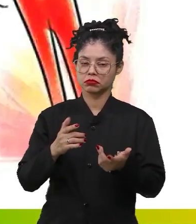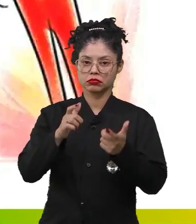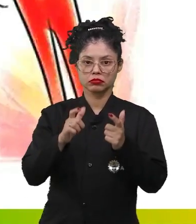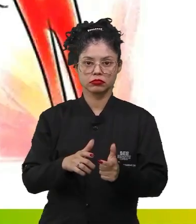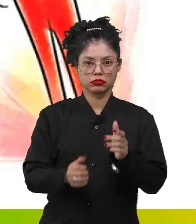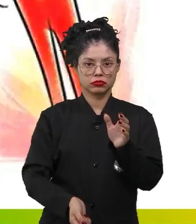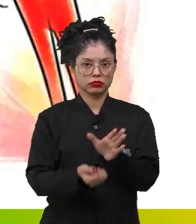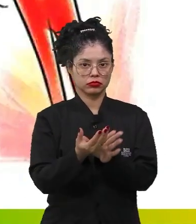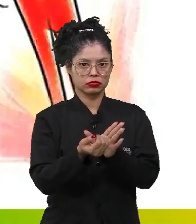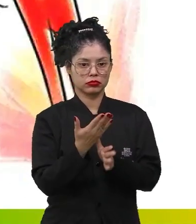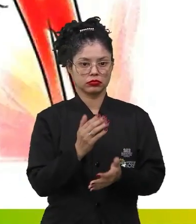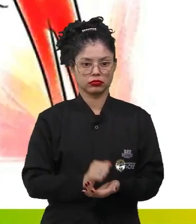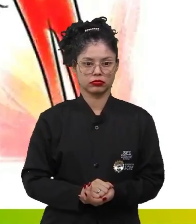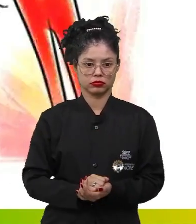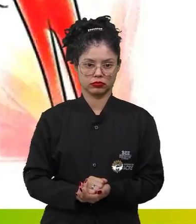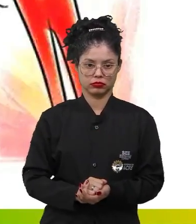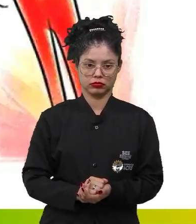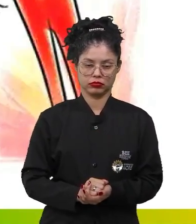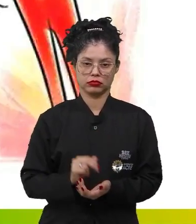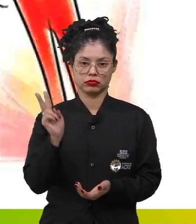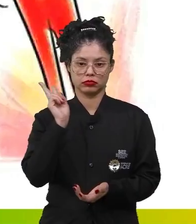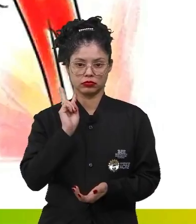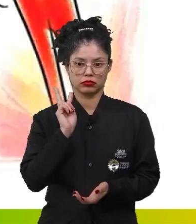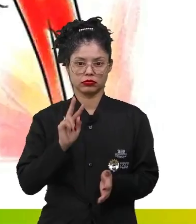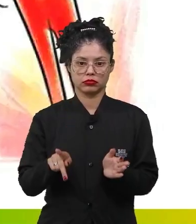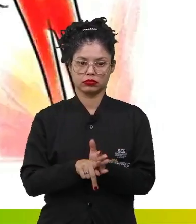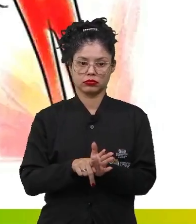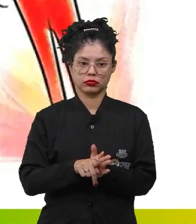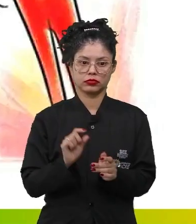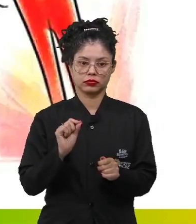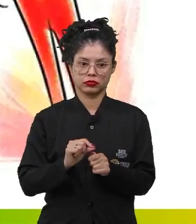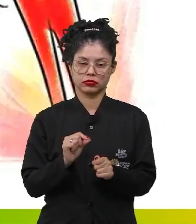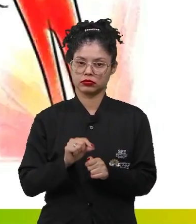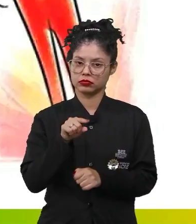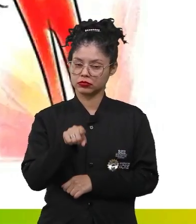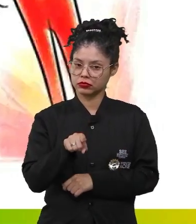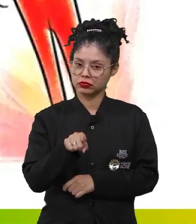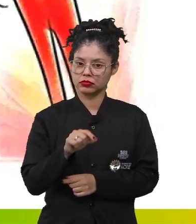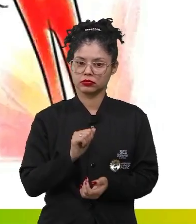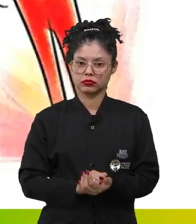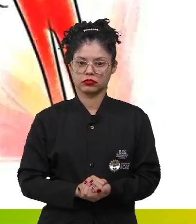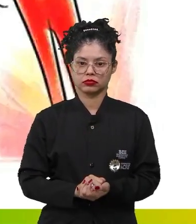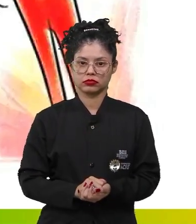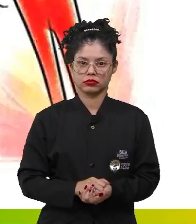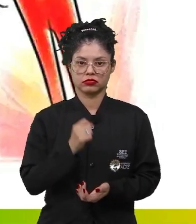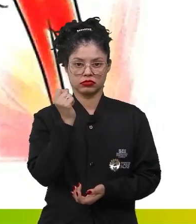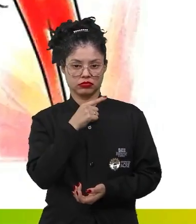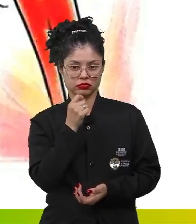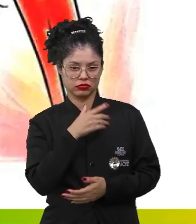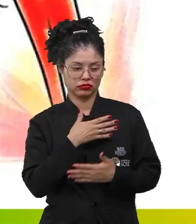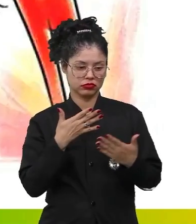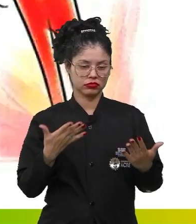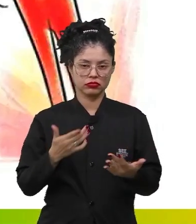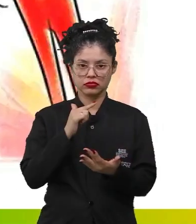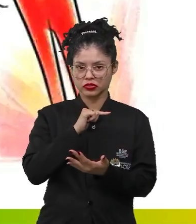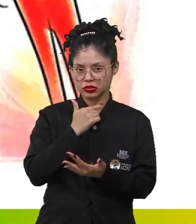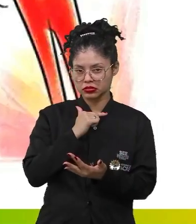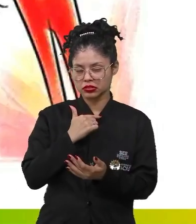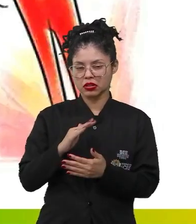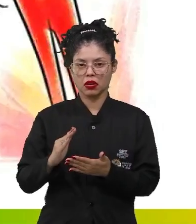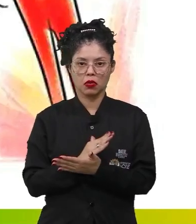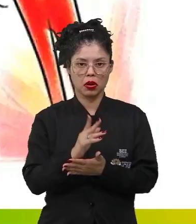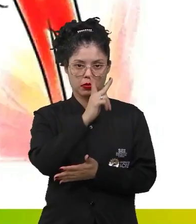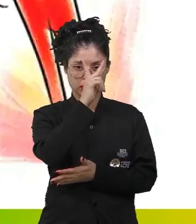de origem com o da vítima e fazendo isso de uma forma aí ridícula, ridicularizando